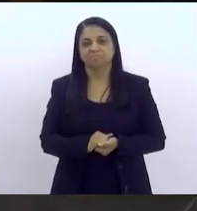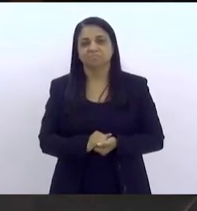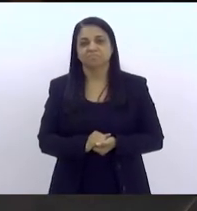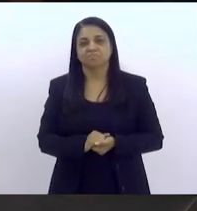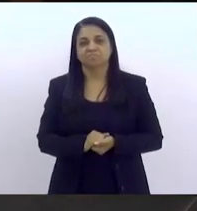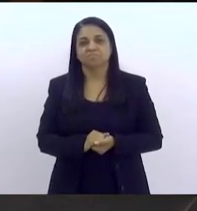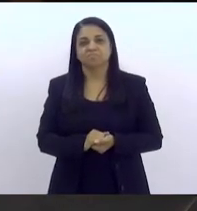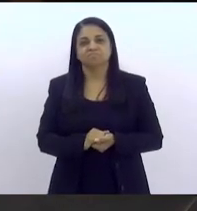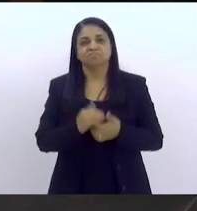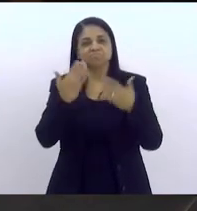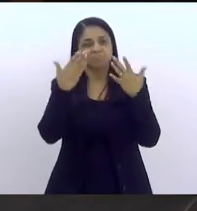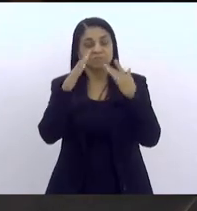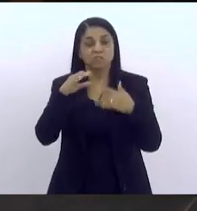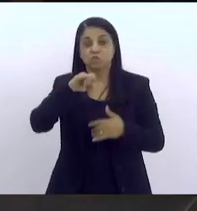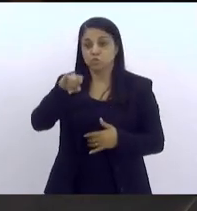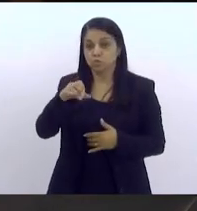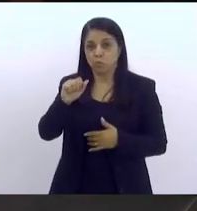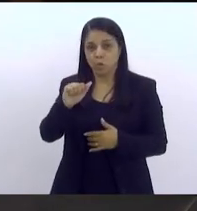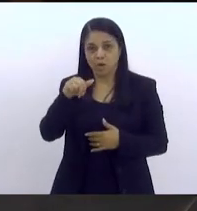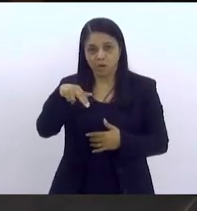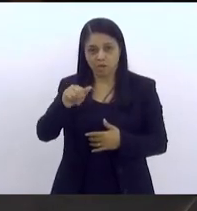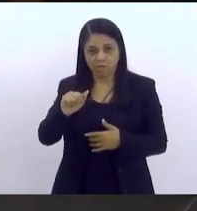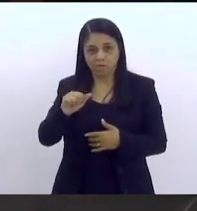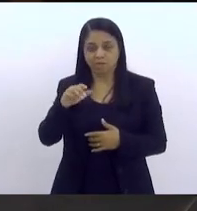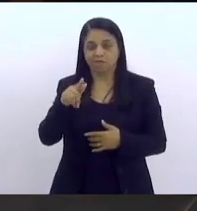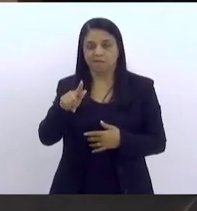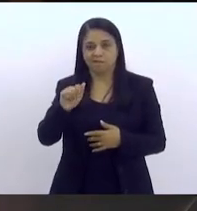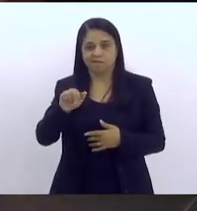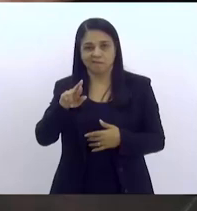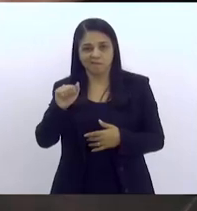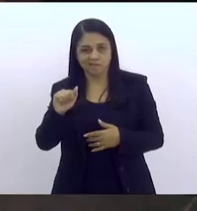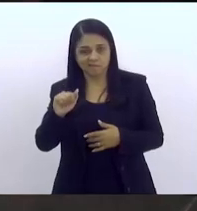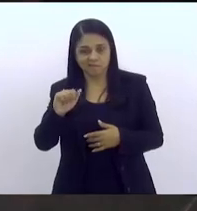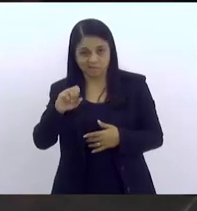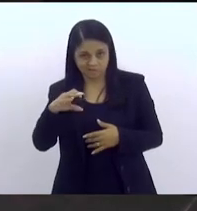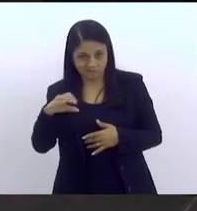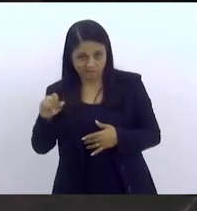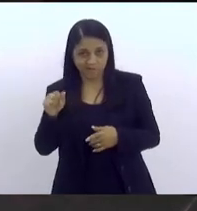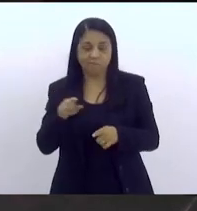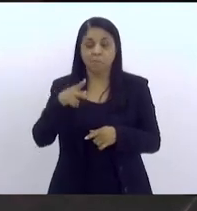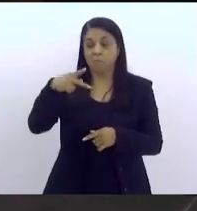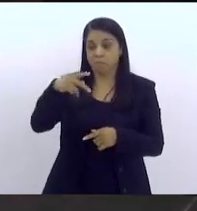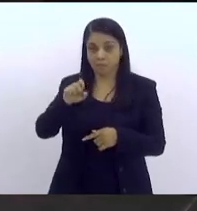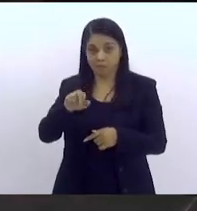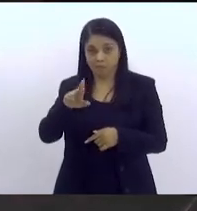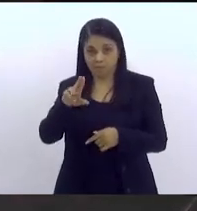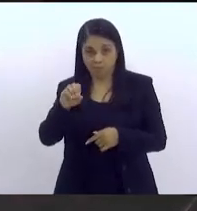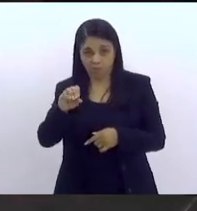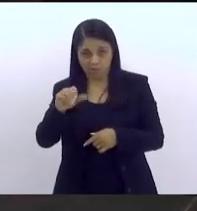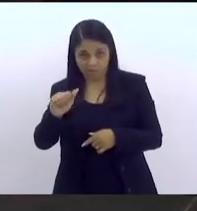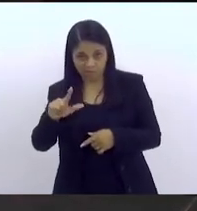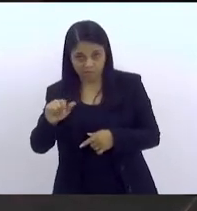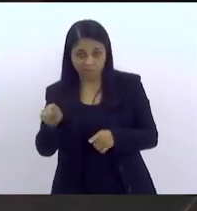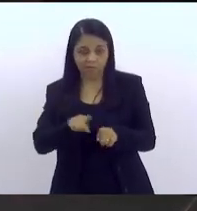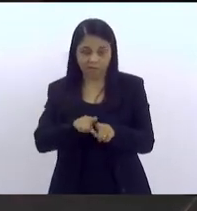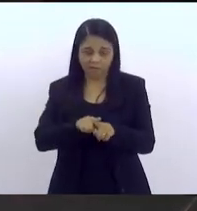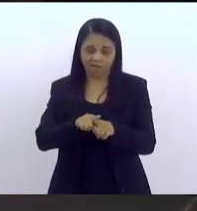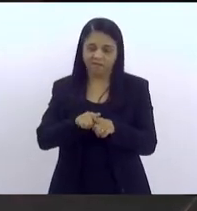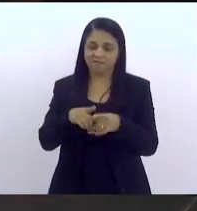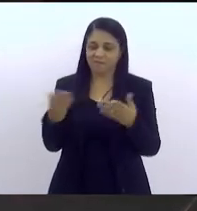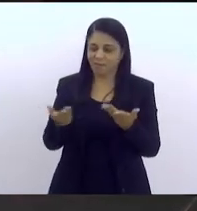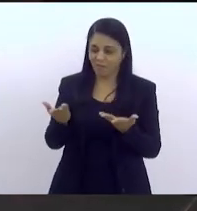saudade Joana Garcia Marcelo forçar a pérola que acabou de nos